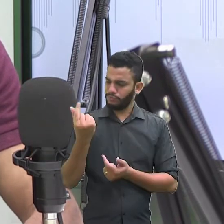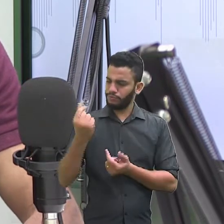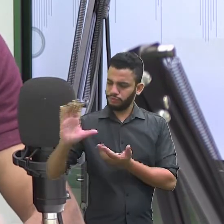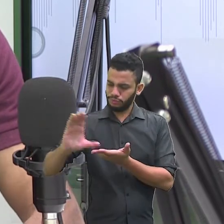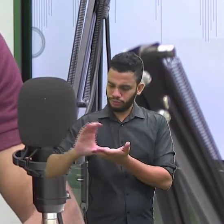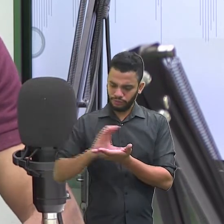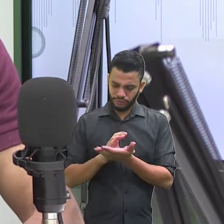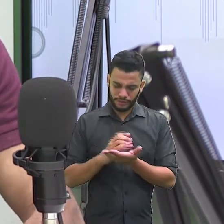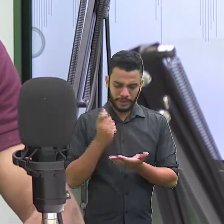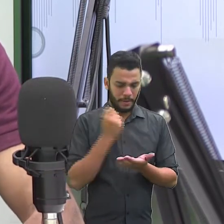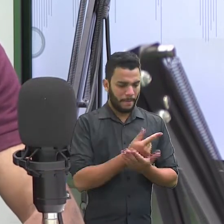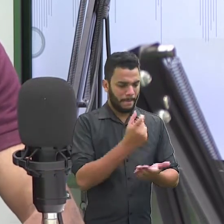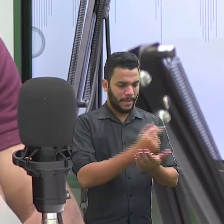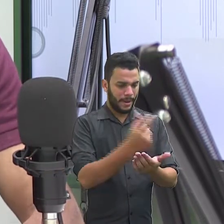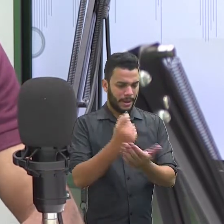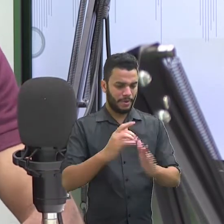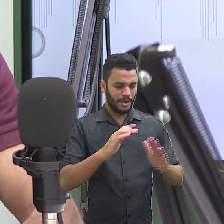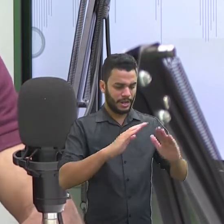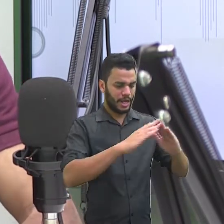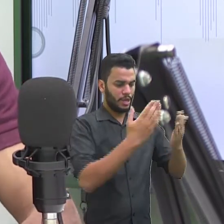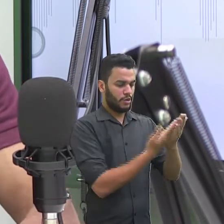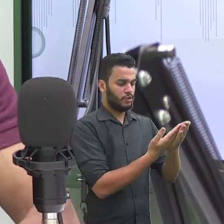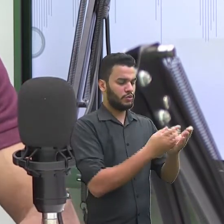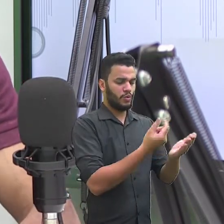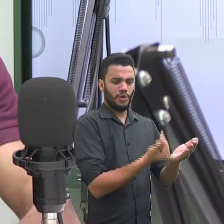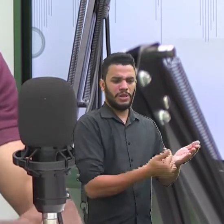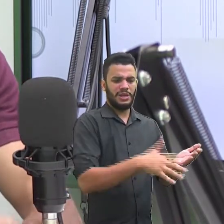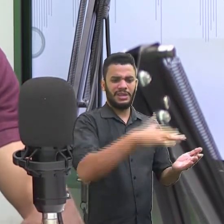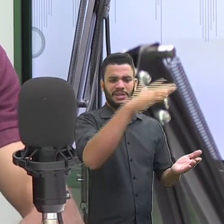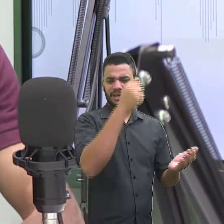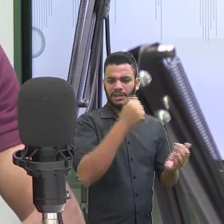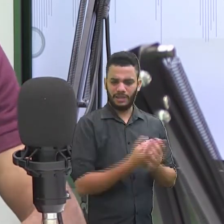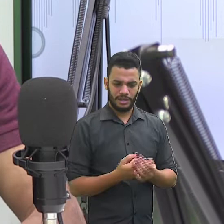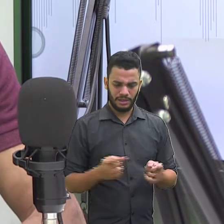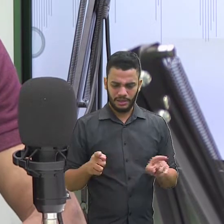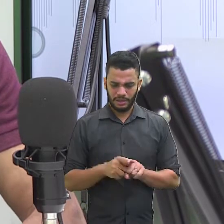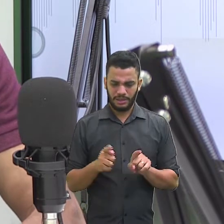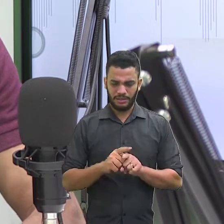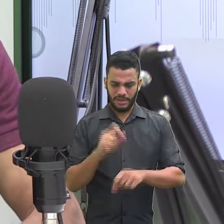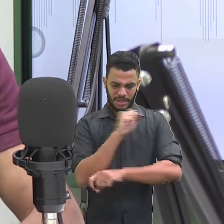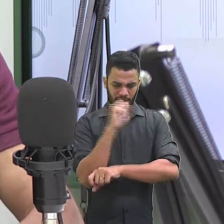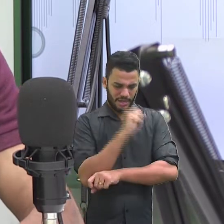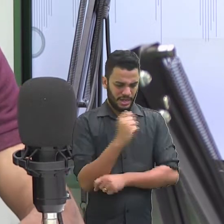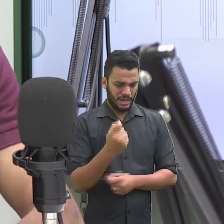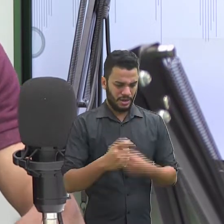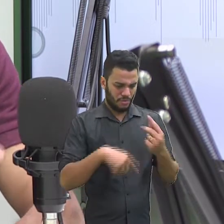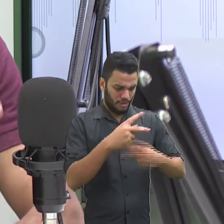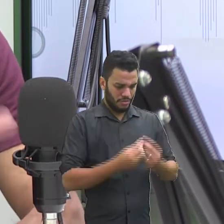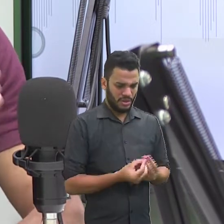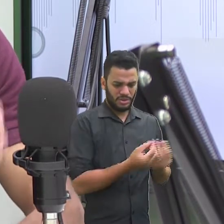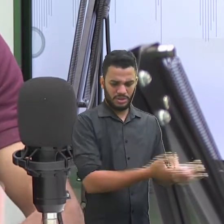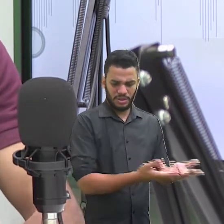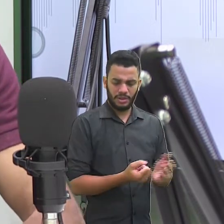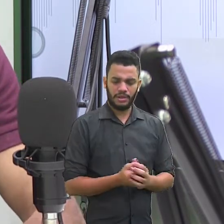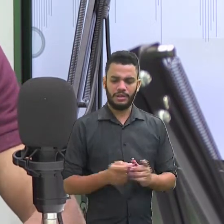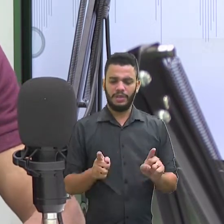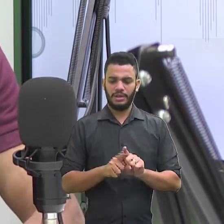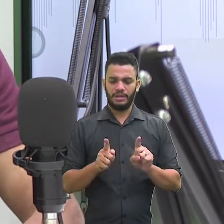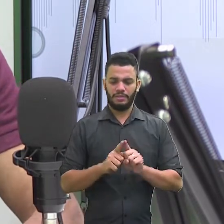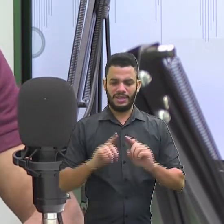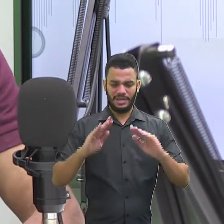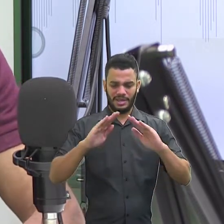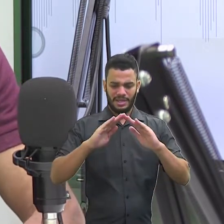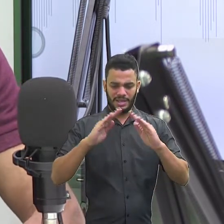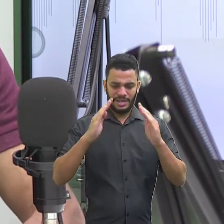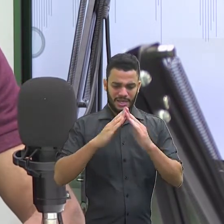E preocupa-se, não, preciso deixar uma casa, preciso deixar um carro, preciso deixar uma grana para o meu filho. Mas mais importante do que